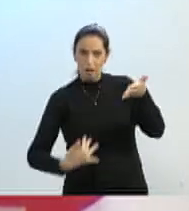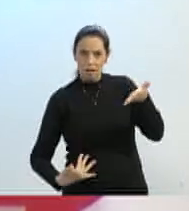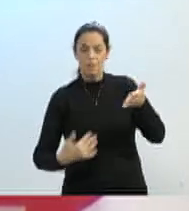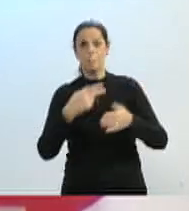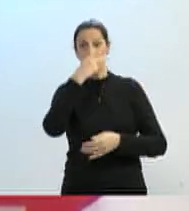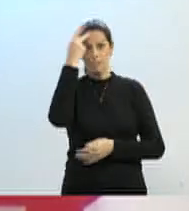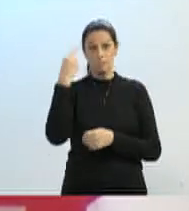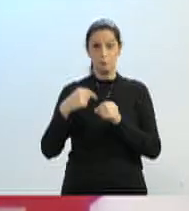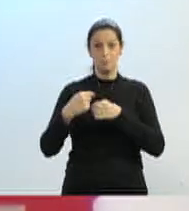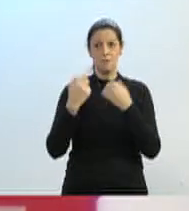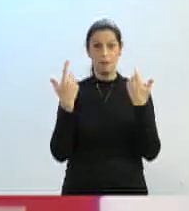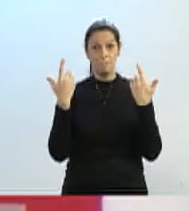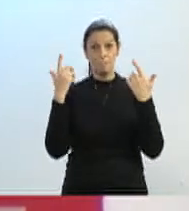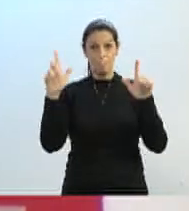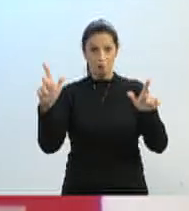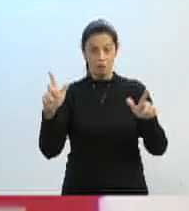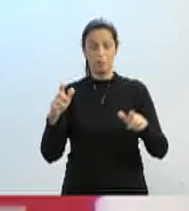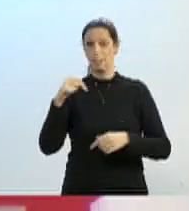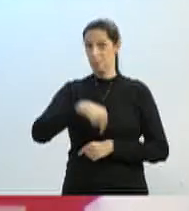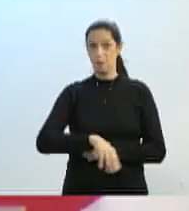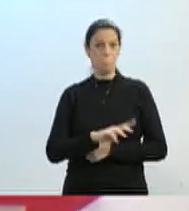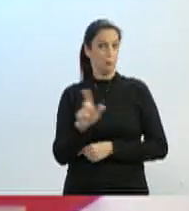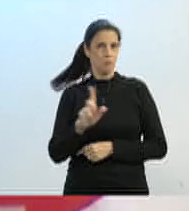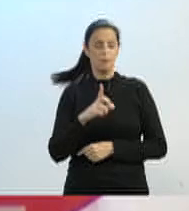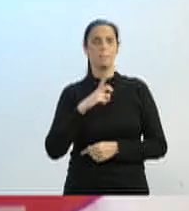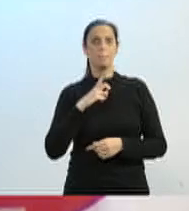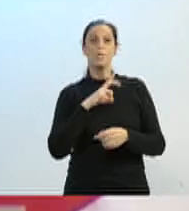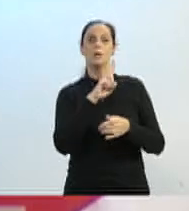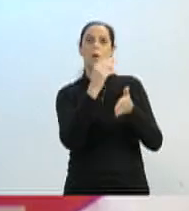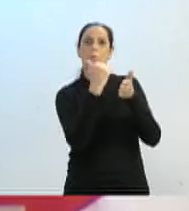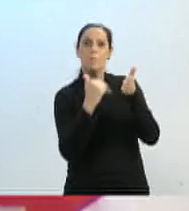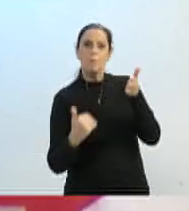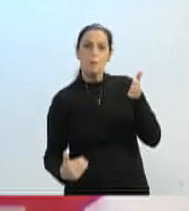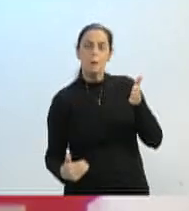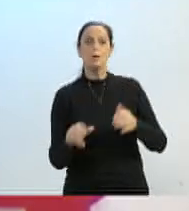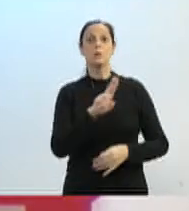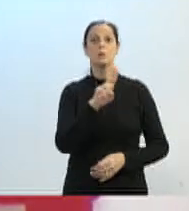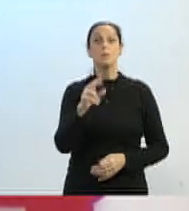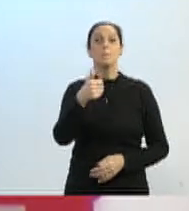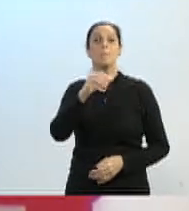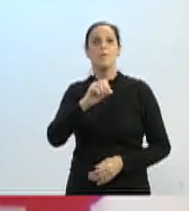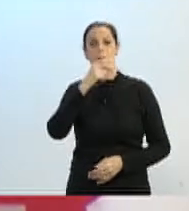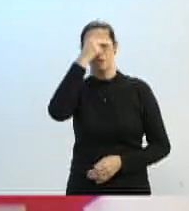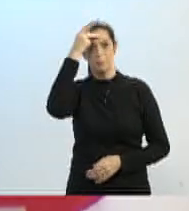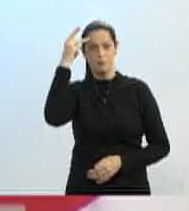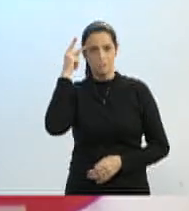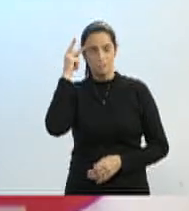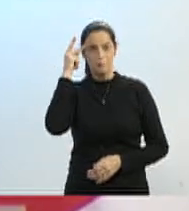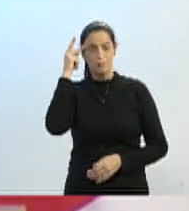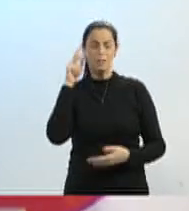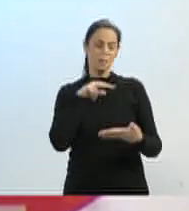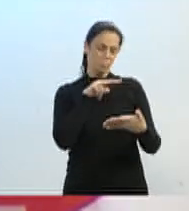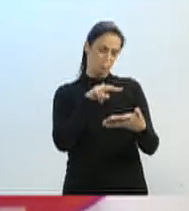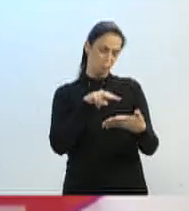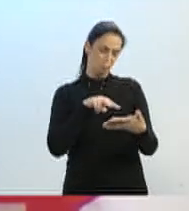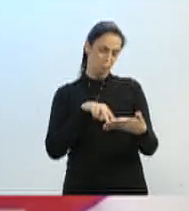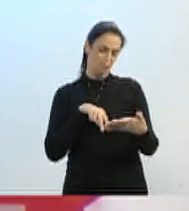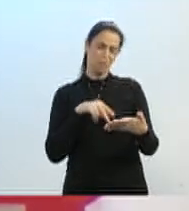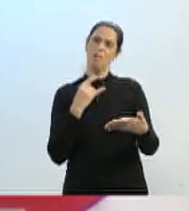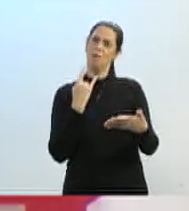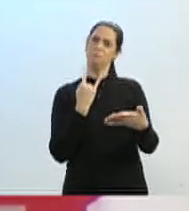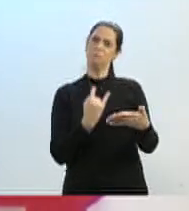munícipes de outros municípios, nessa lista está composta o nome de 10 pessoas e algumas delas me chamaram a atenção,